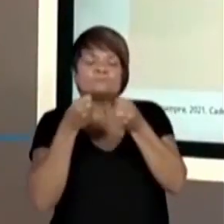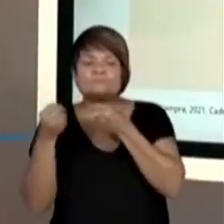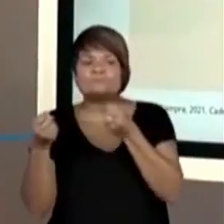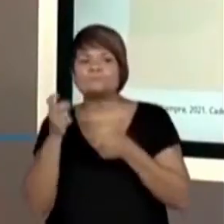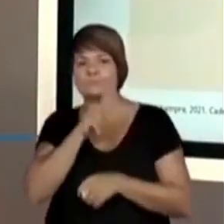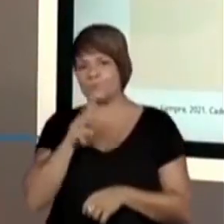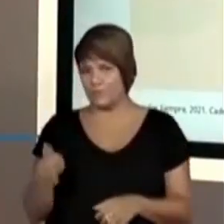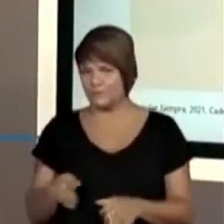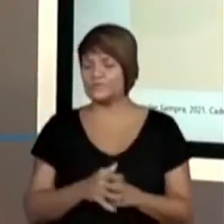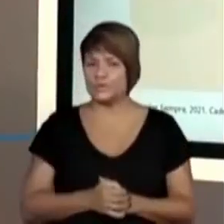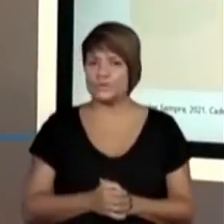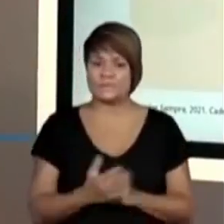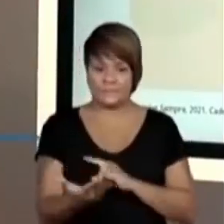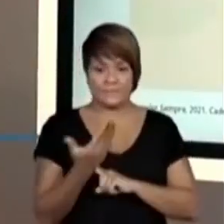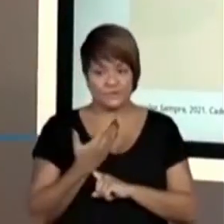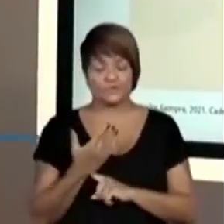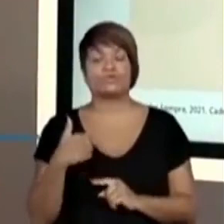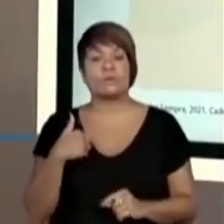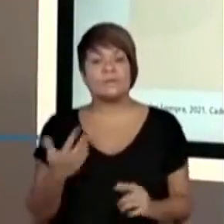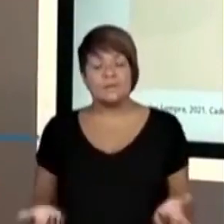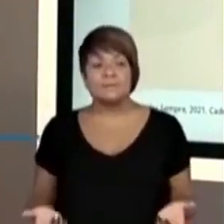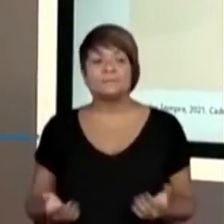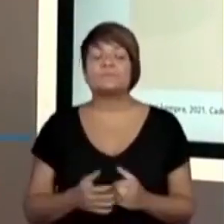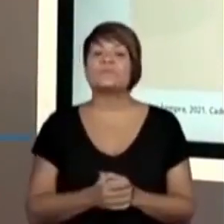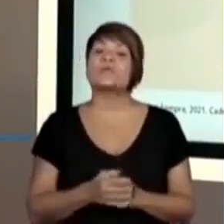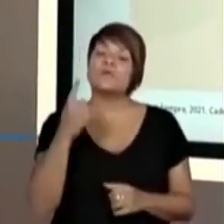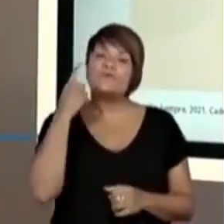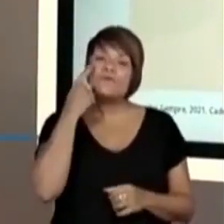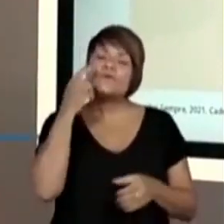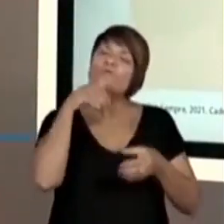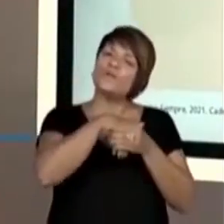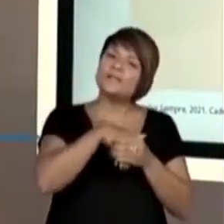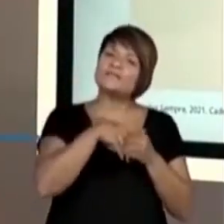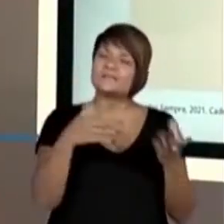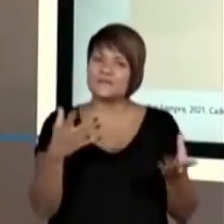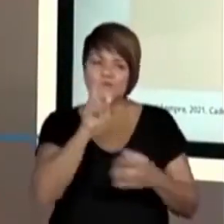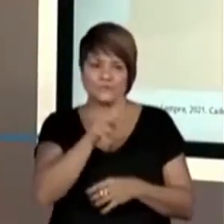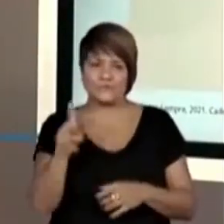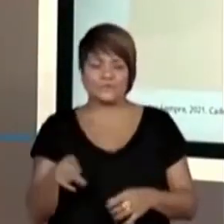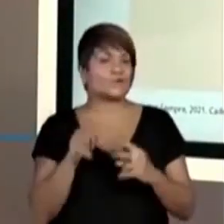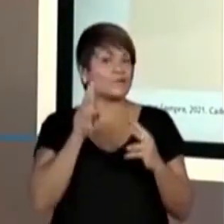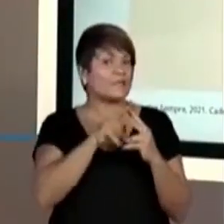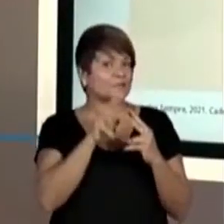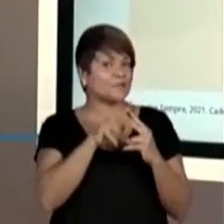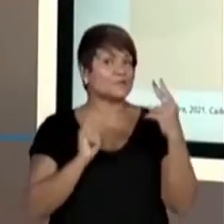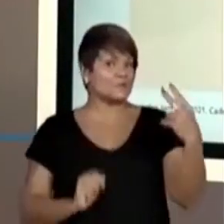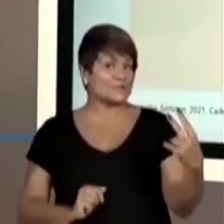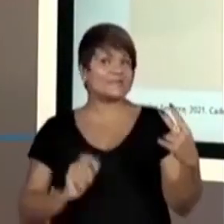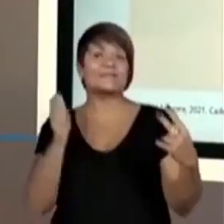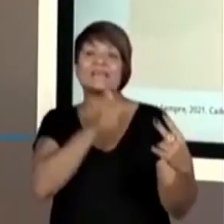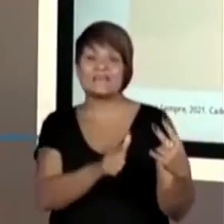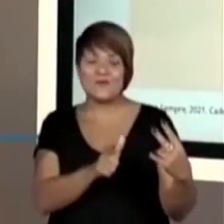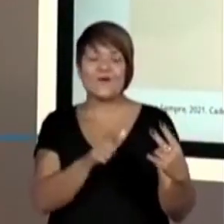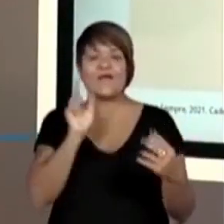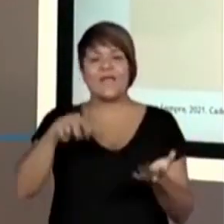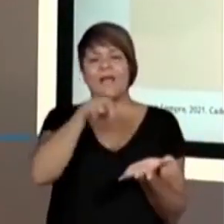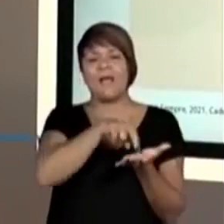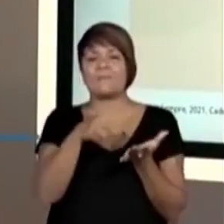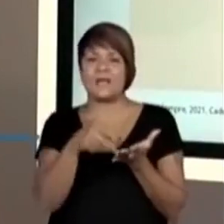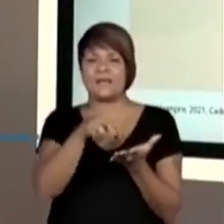me ajudou aqui, a gente viu a votação dos professores e as duas brincadeiras que ganharam foram a amarelinha